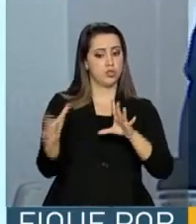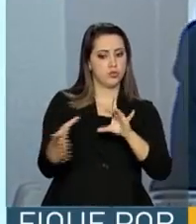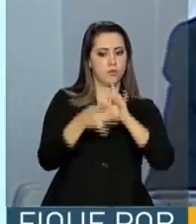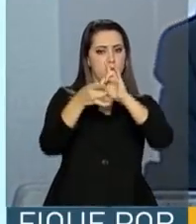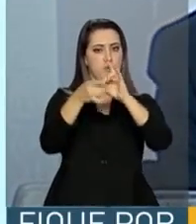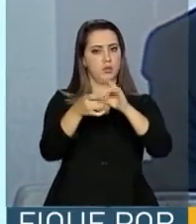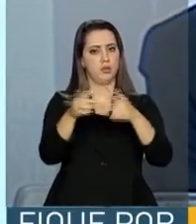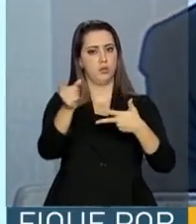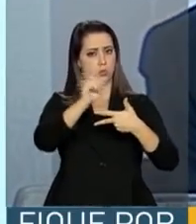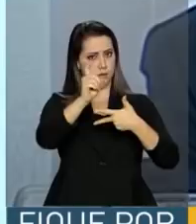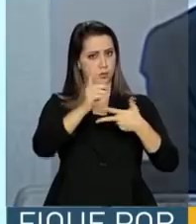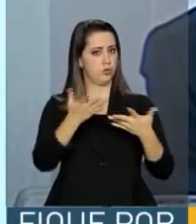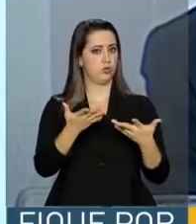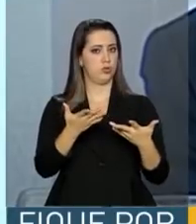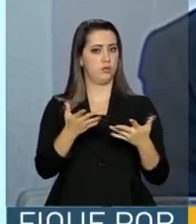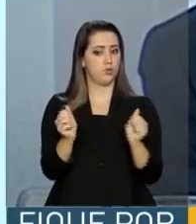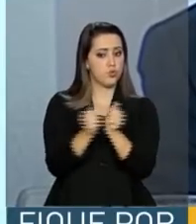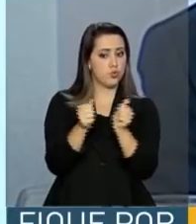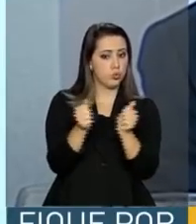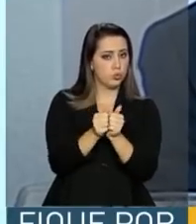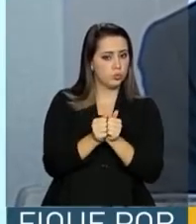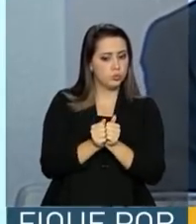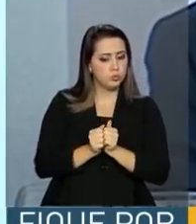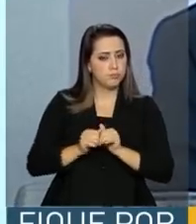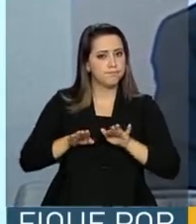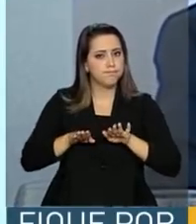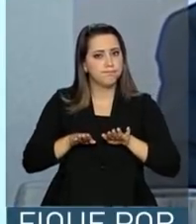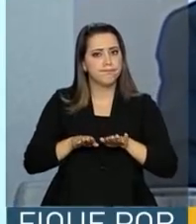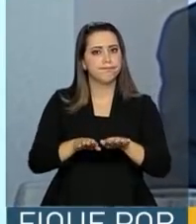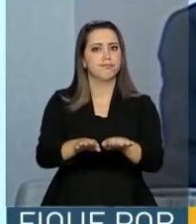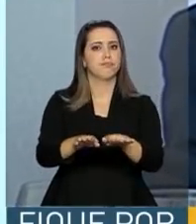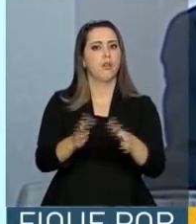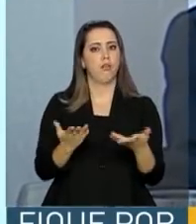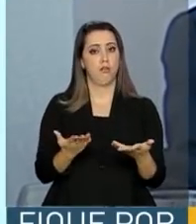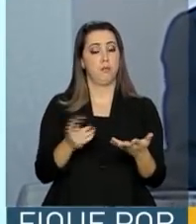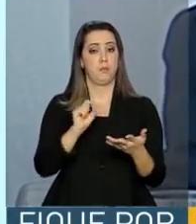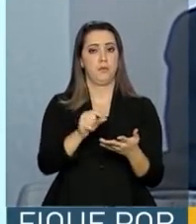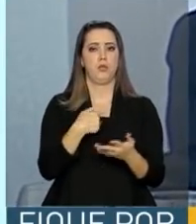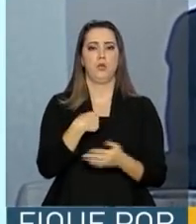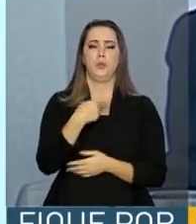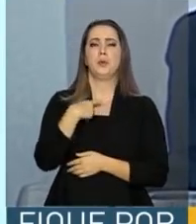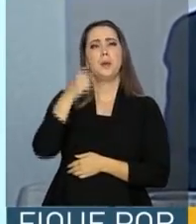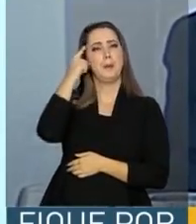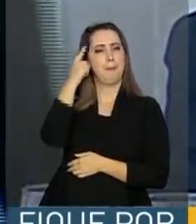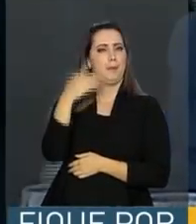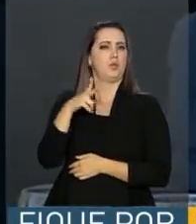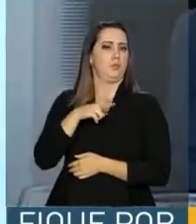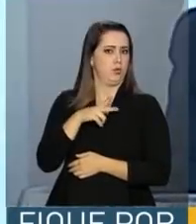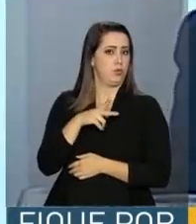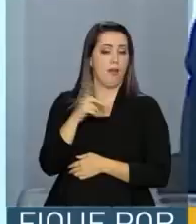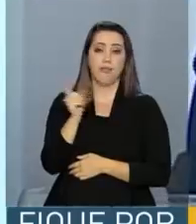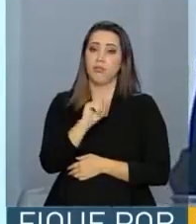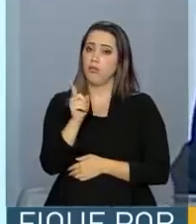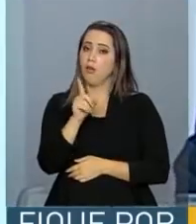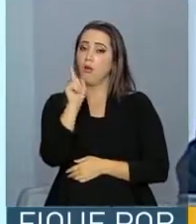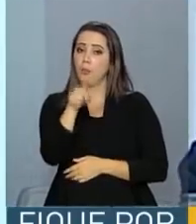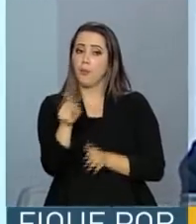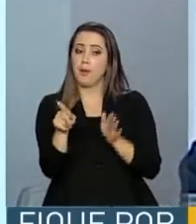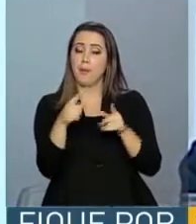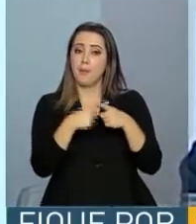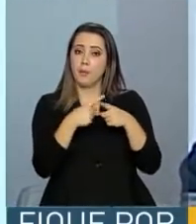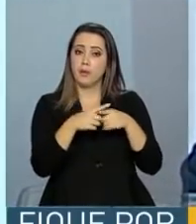junto e não digo isso e nem dizia isso por conta própria ou simplesmente porque eu penso dessa maneira é porque a constituição